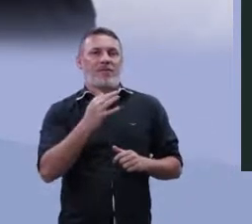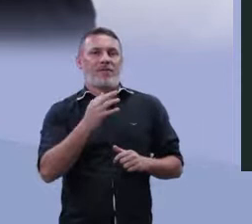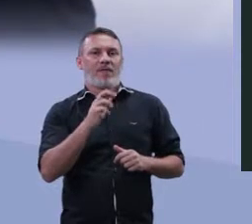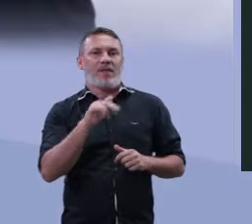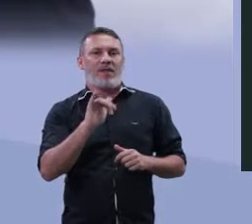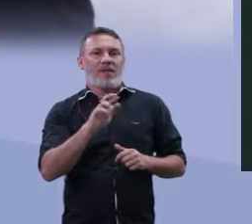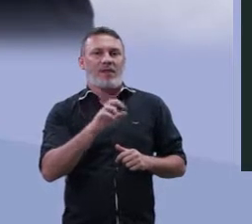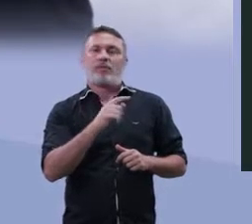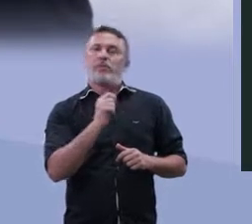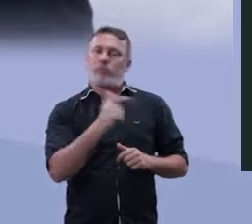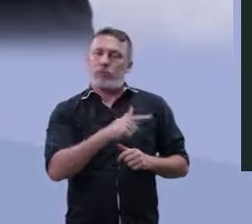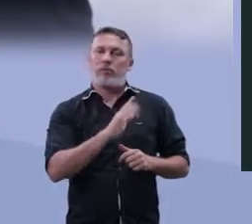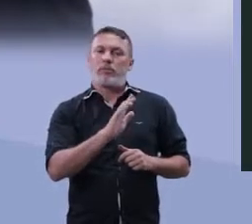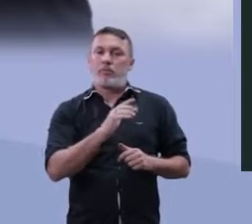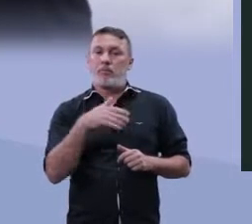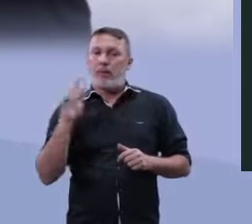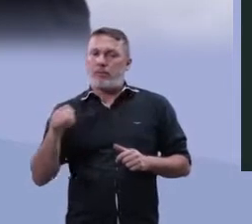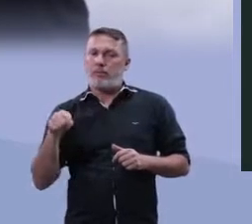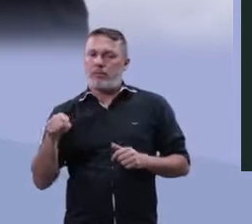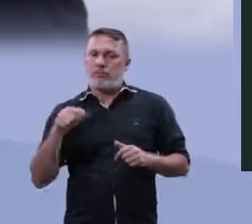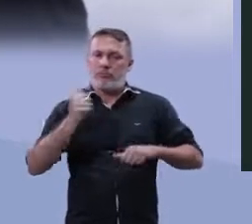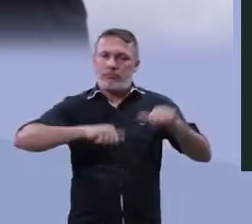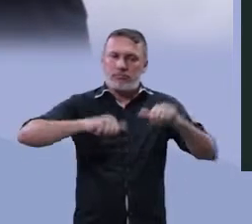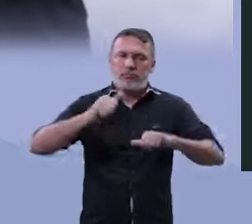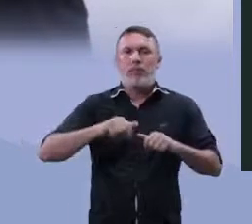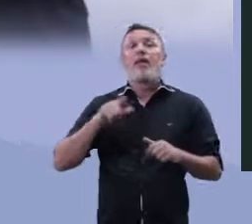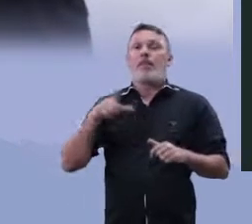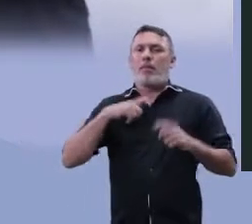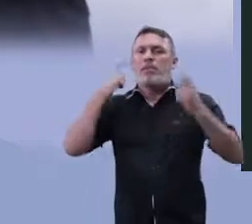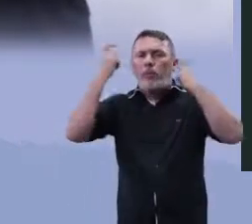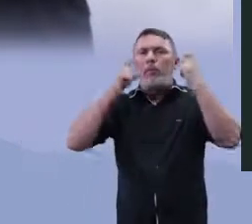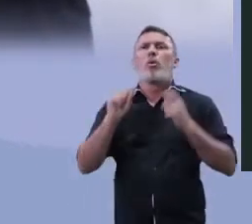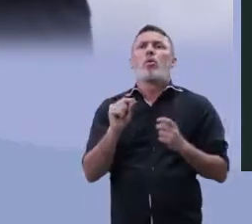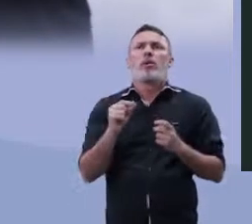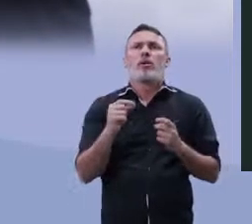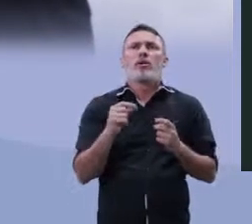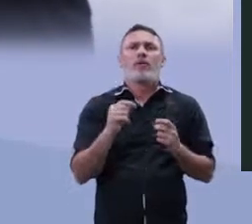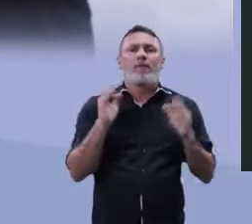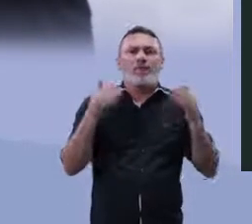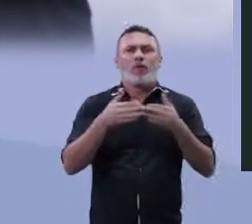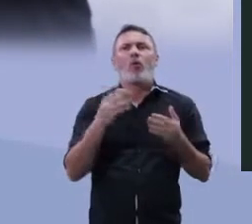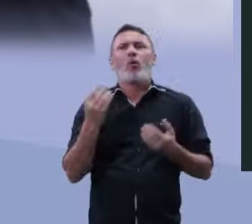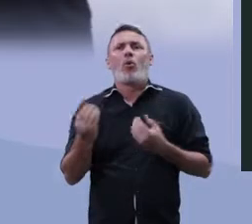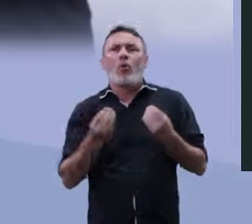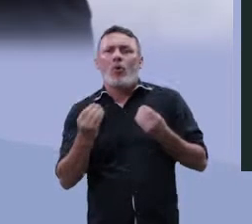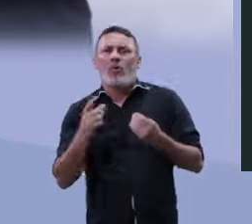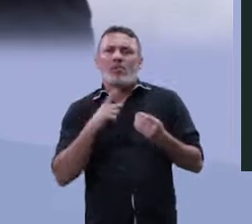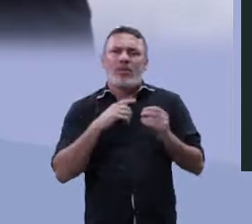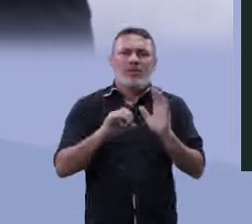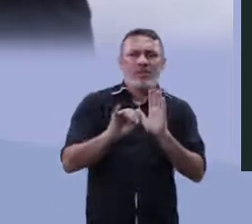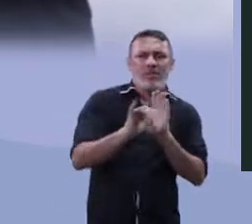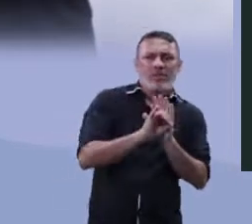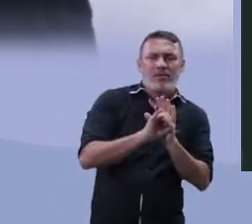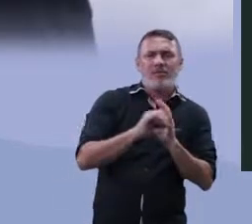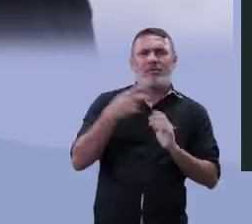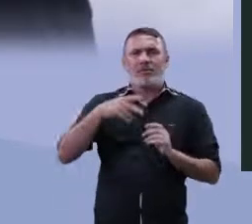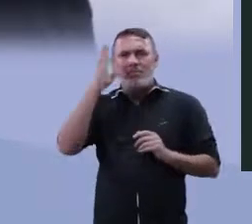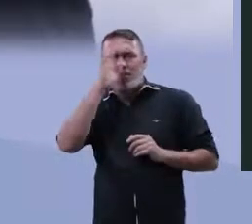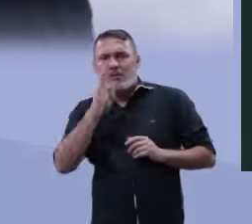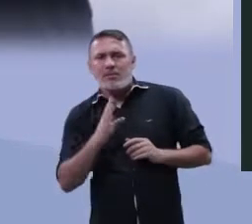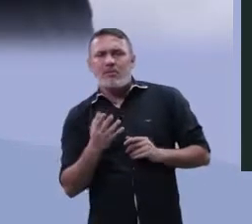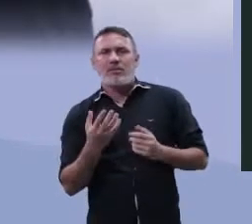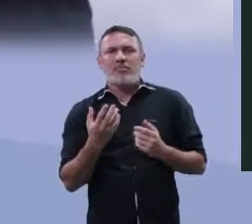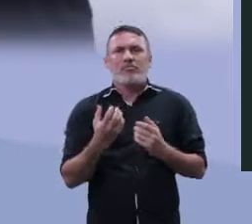Freire. Então, ele vai, por exemplo, ele está preocupado com a questão, com essa constituição, a construção dessa